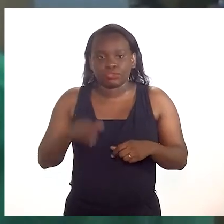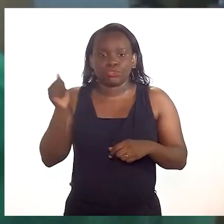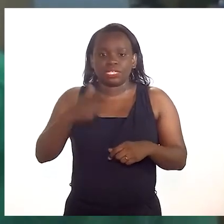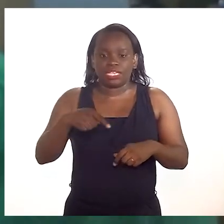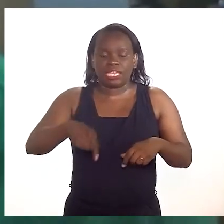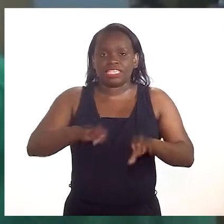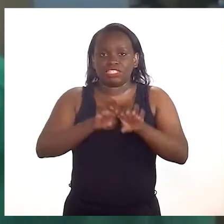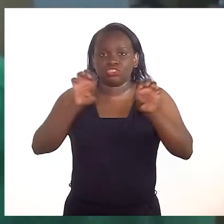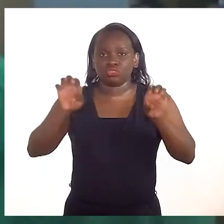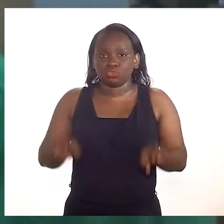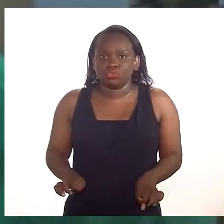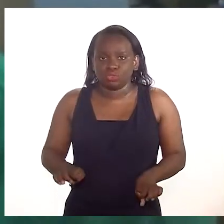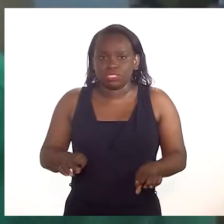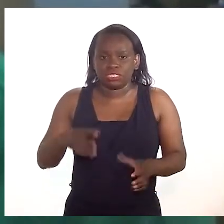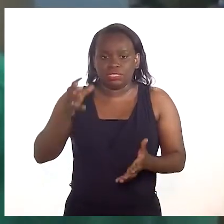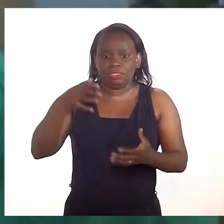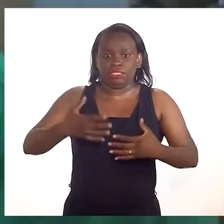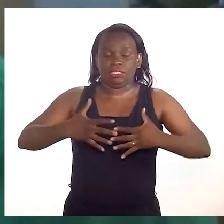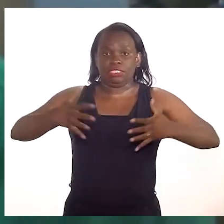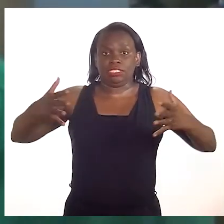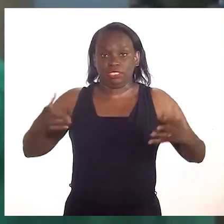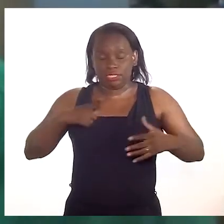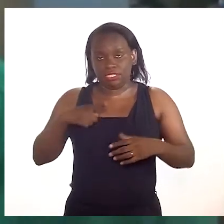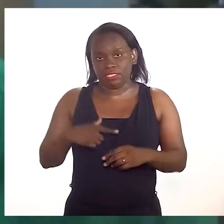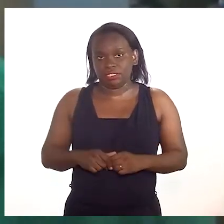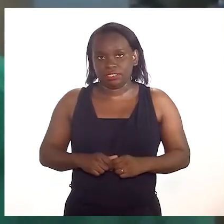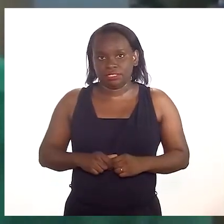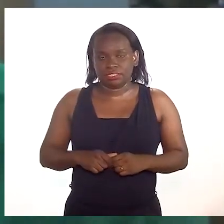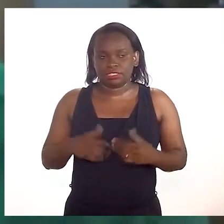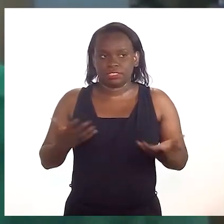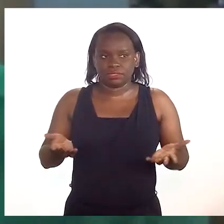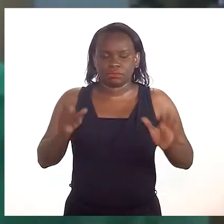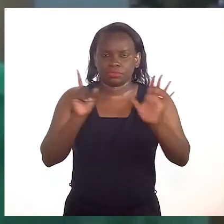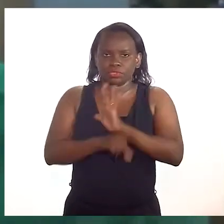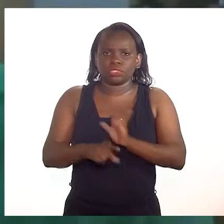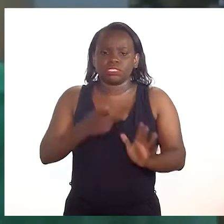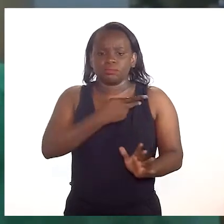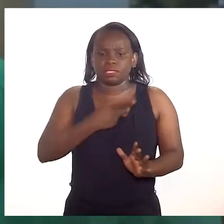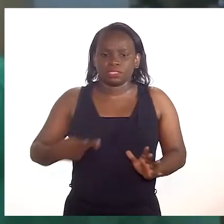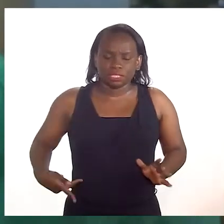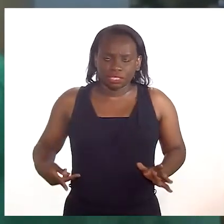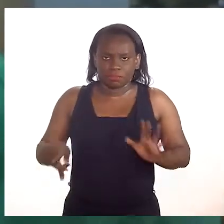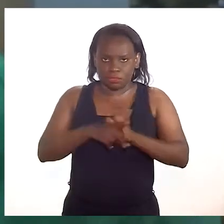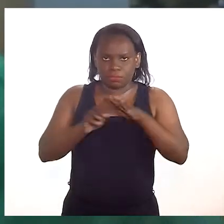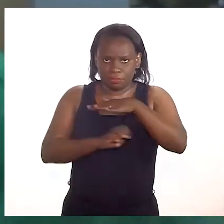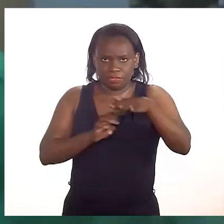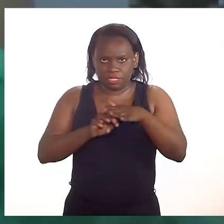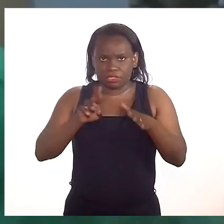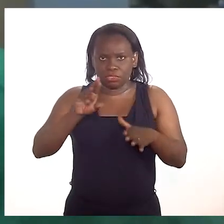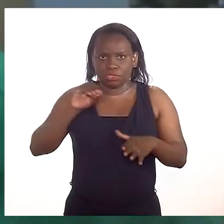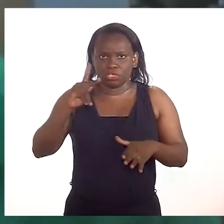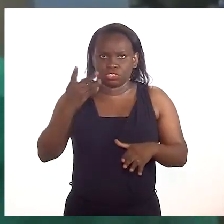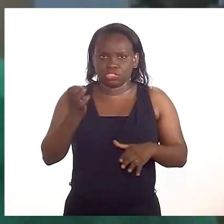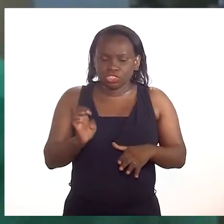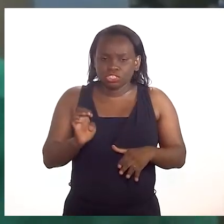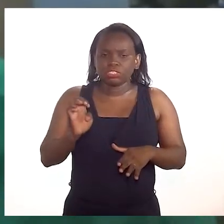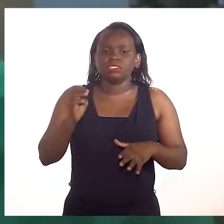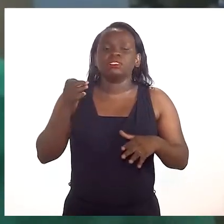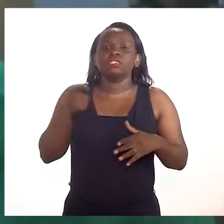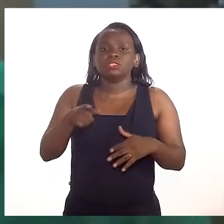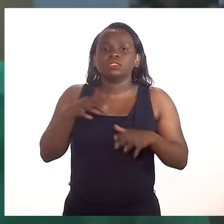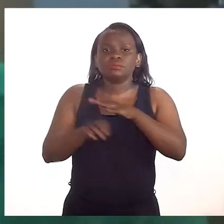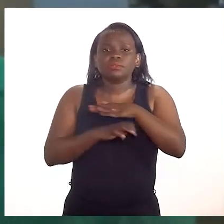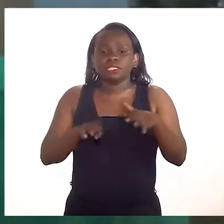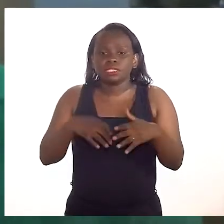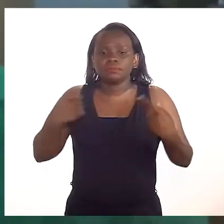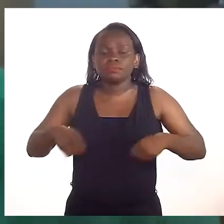do que manter uma estrutura do porte que eles têm. Pergunto eu ao presidente dessa empresa, o que a